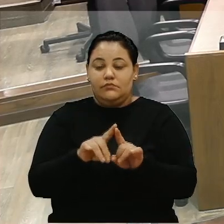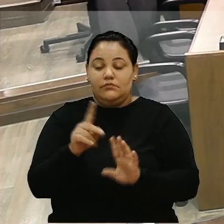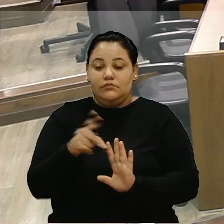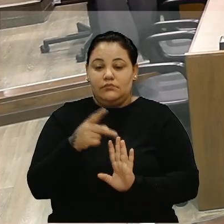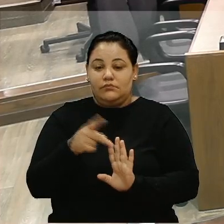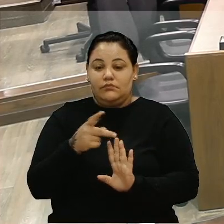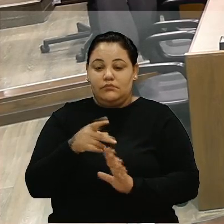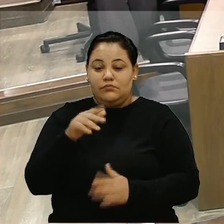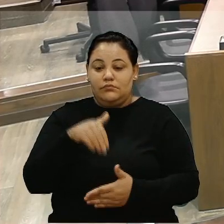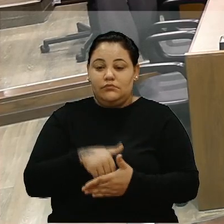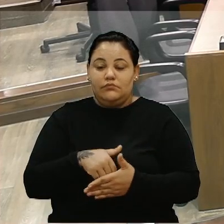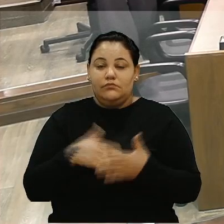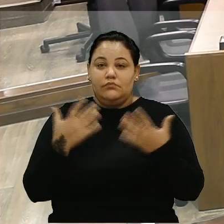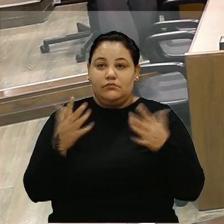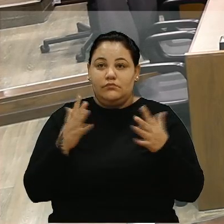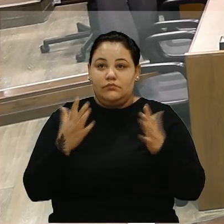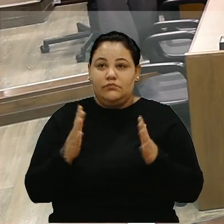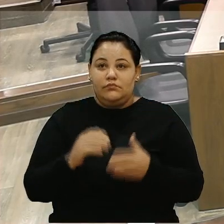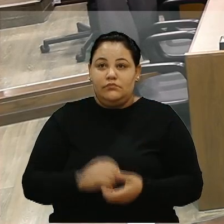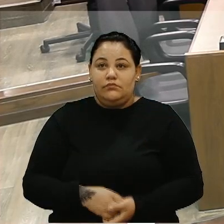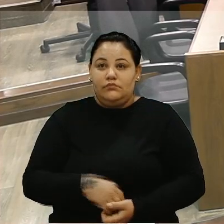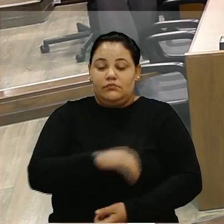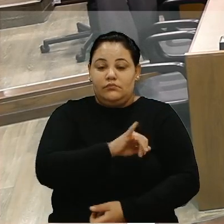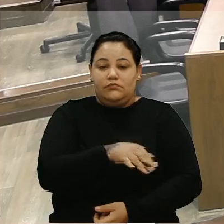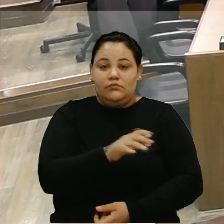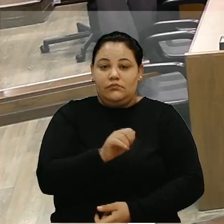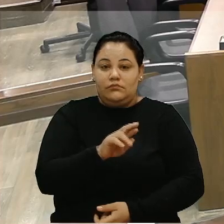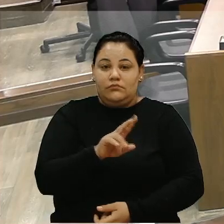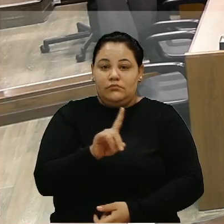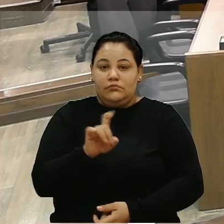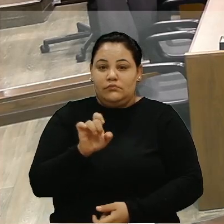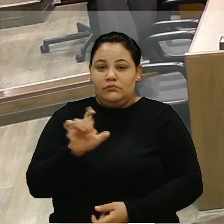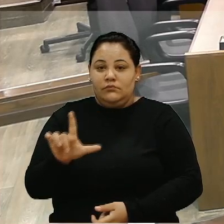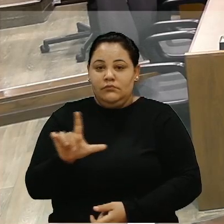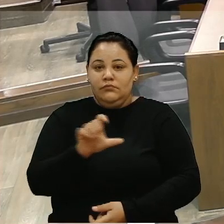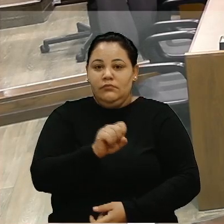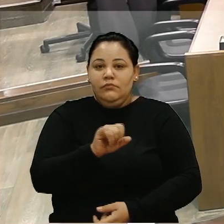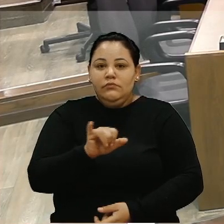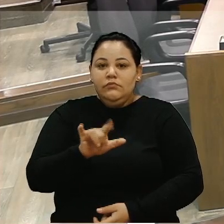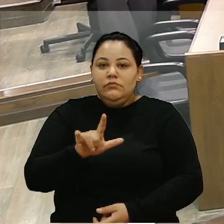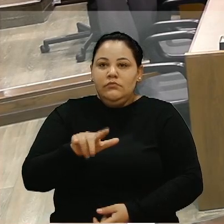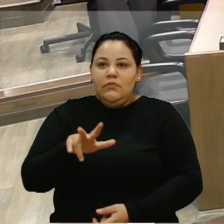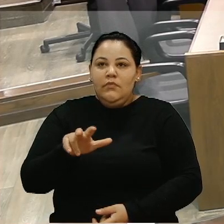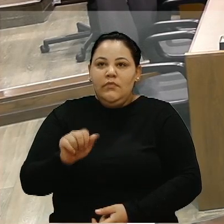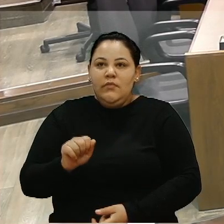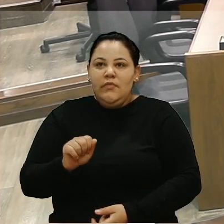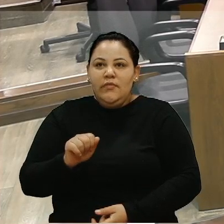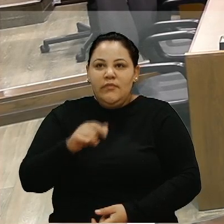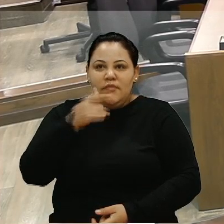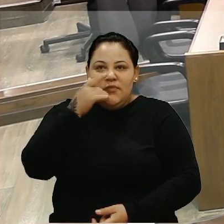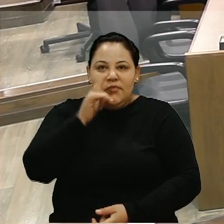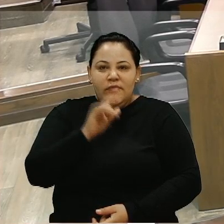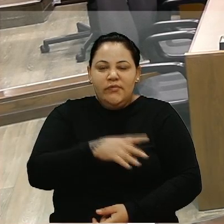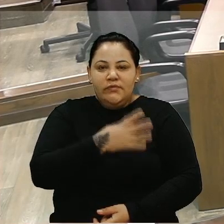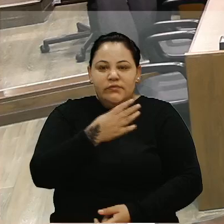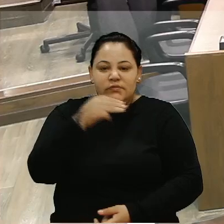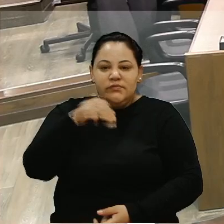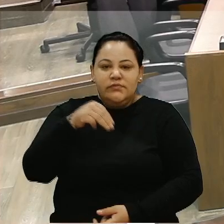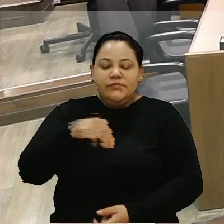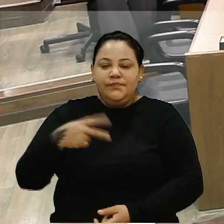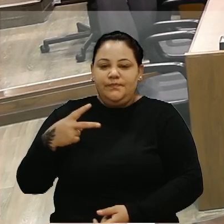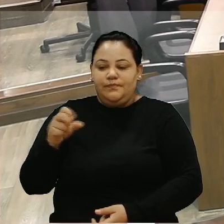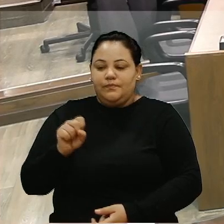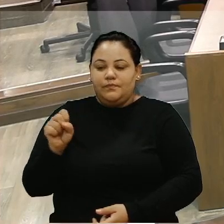de congratulações ao Jardel da Silva Paim, que alcançou o índice de 4 minutos e 2 segundos na prova